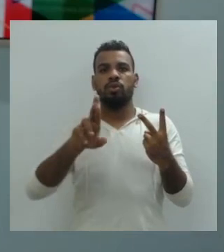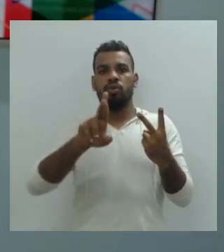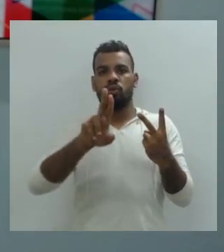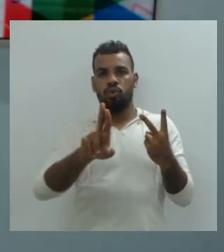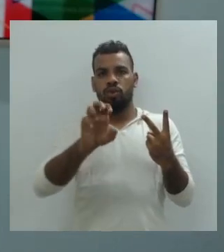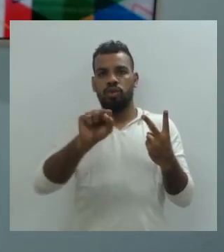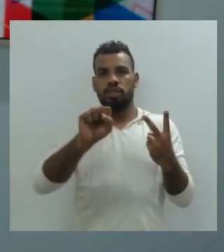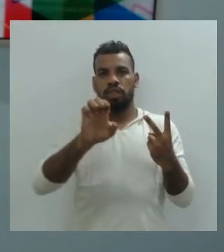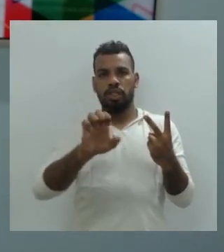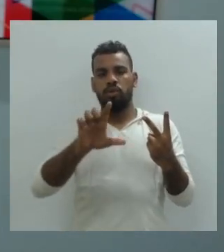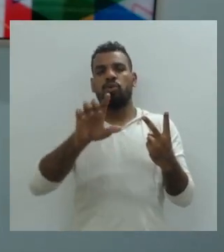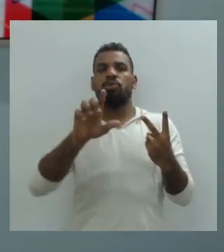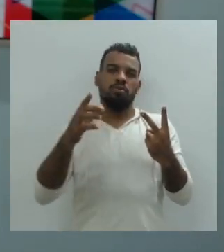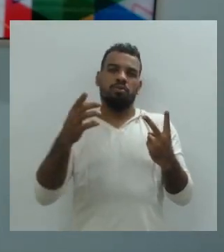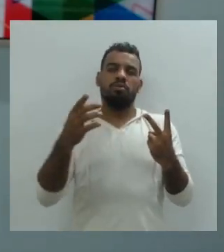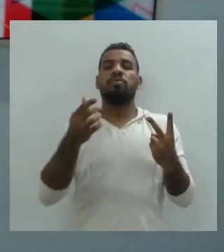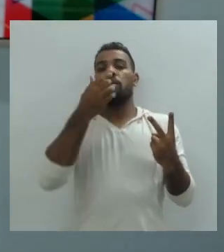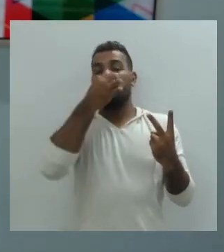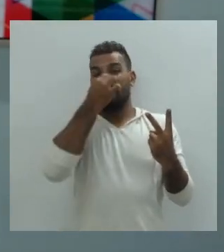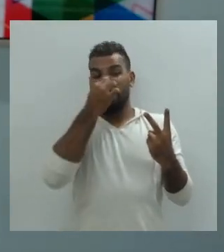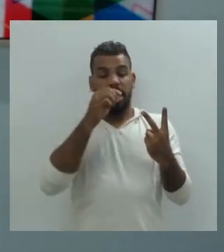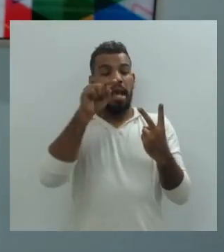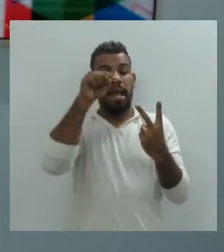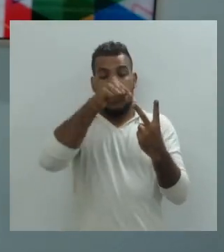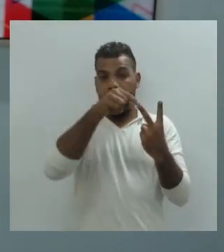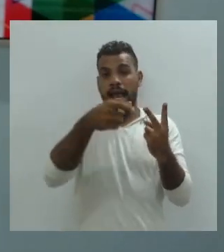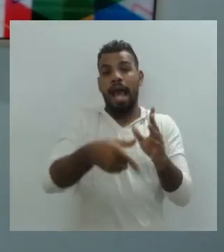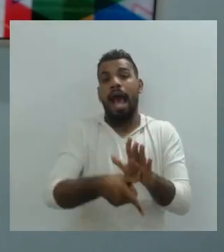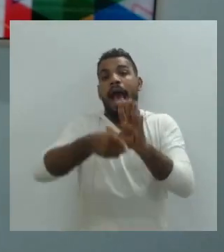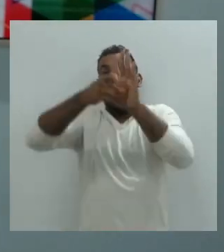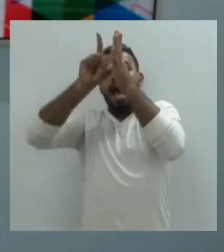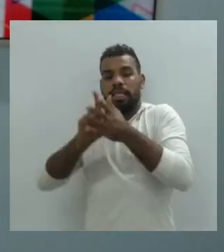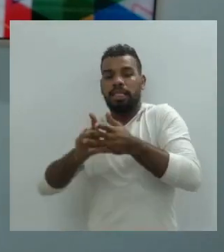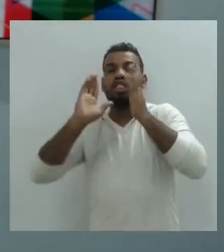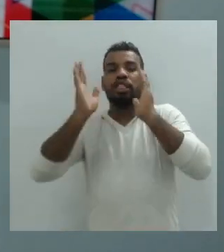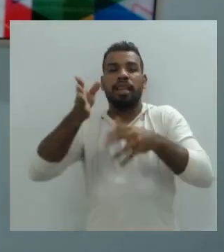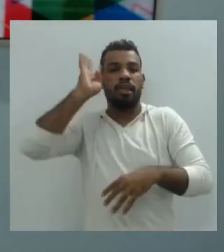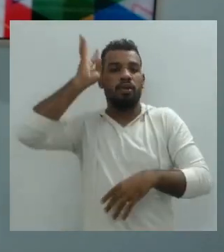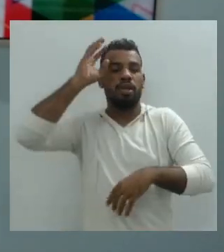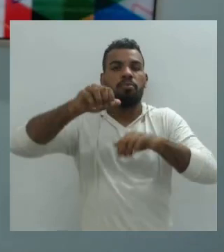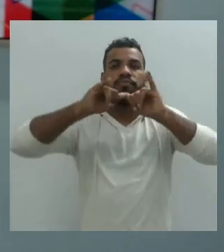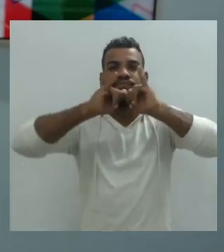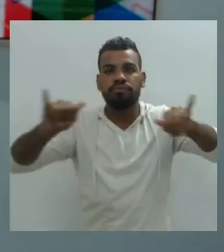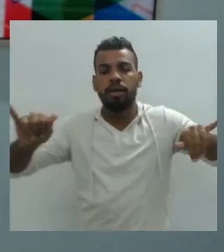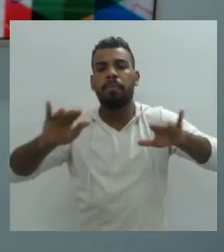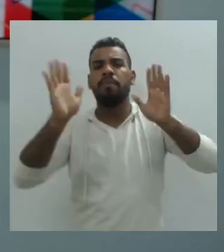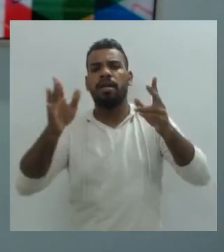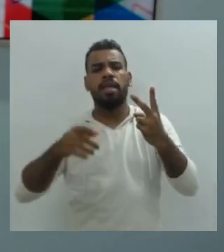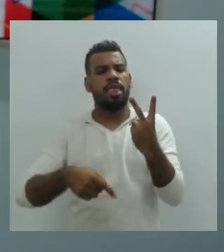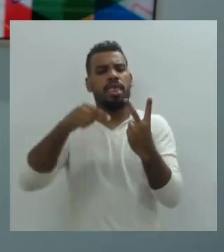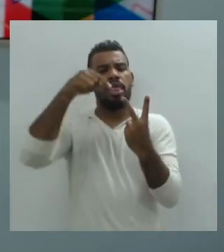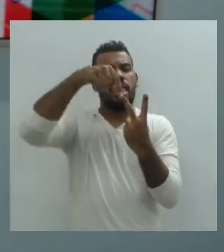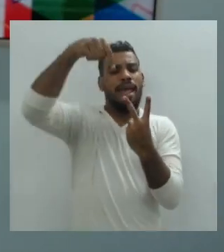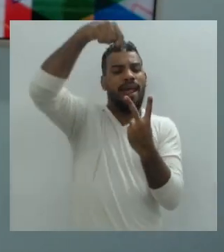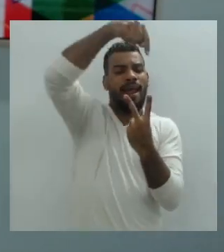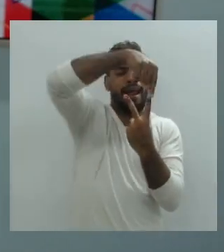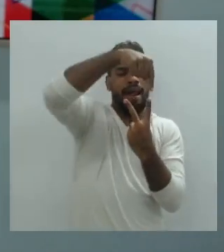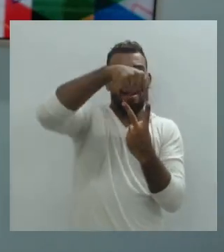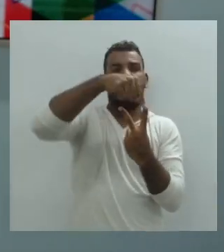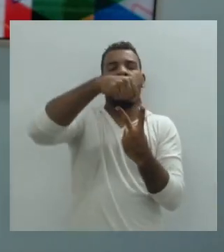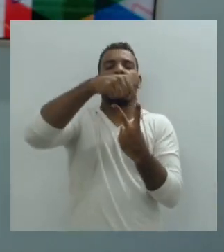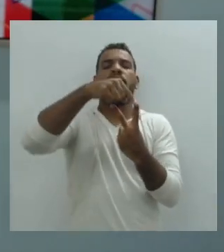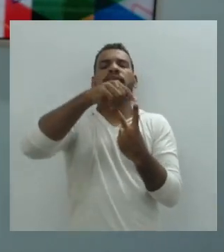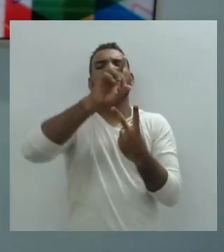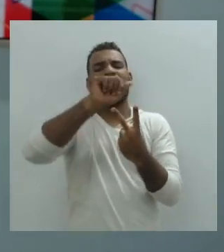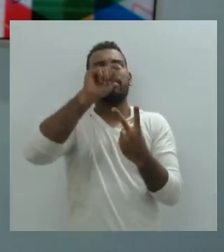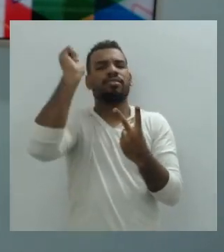até lança as teorias um pouco antes de Darwin, e ele percebe que as teorias de Darwin são muito mais completas do que a